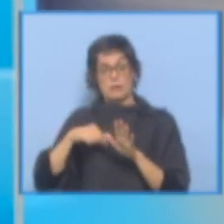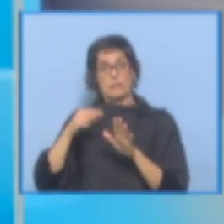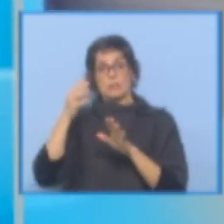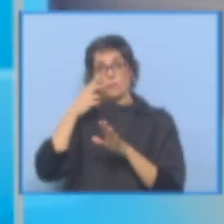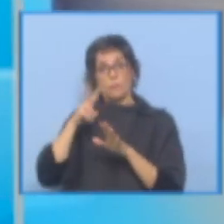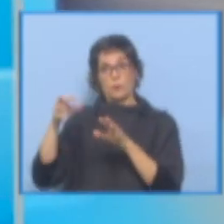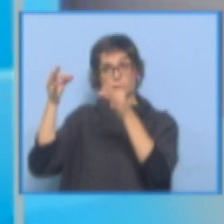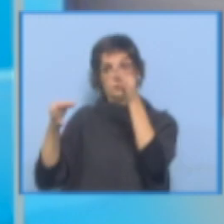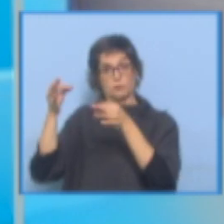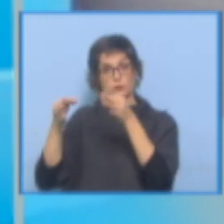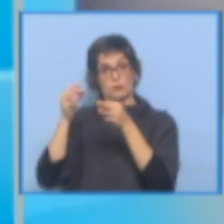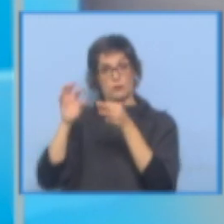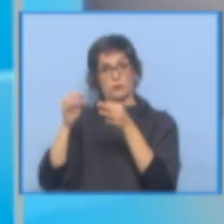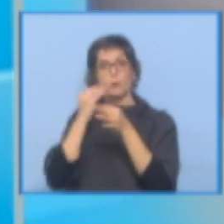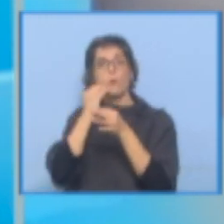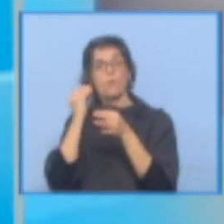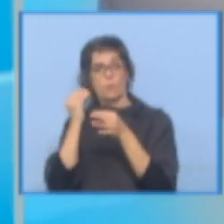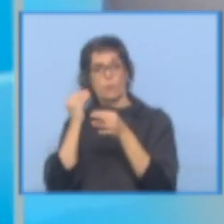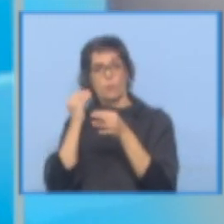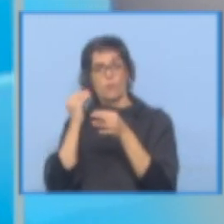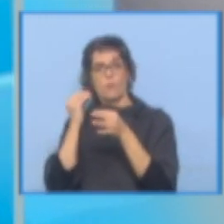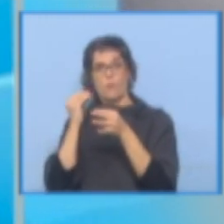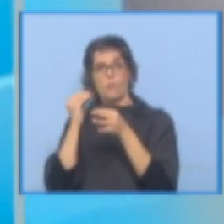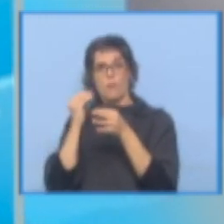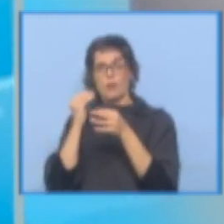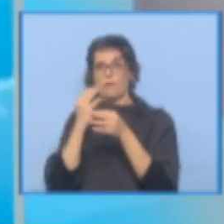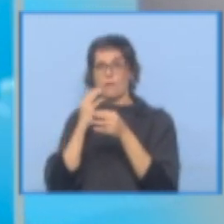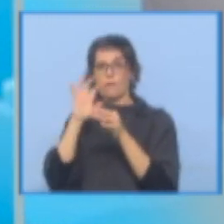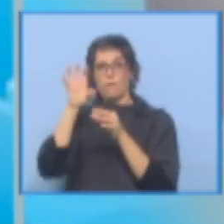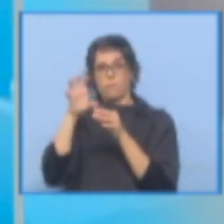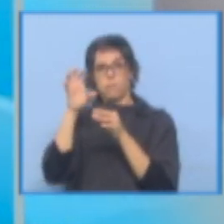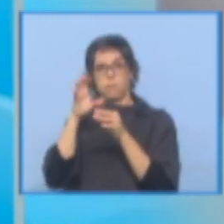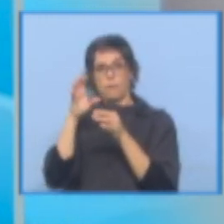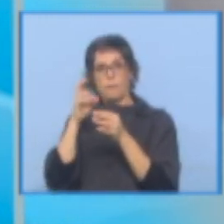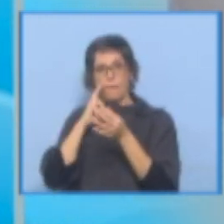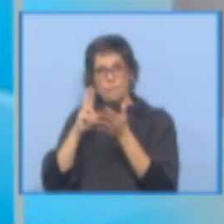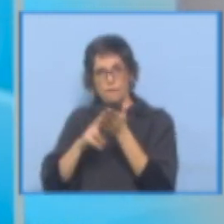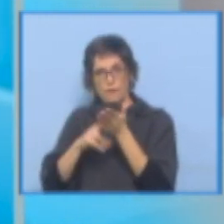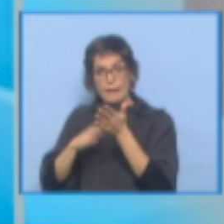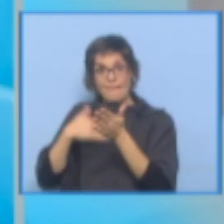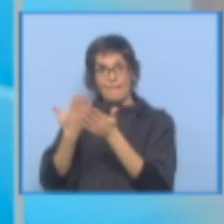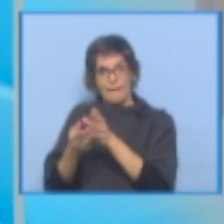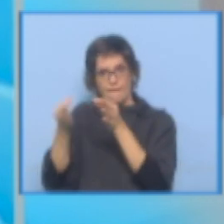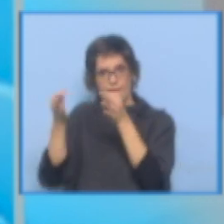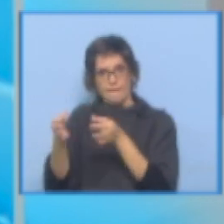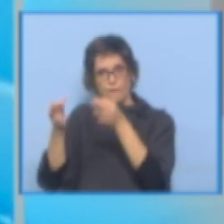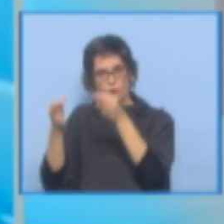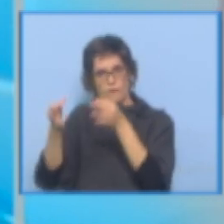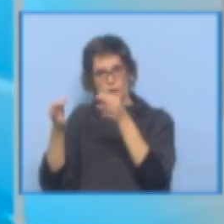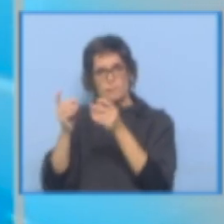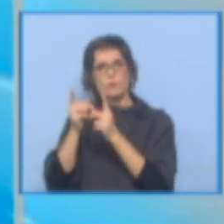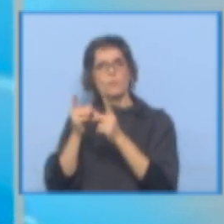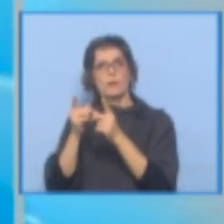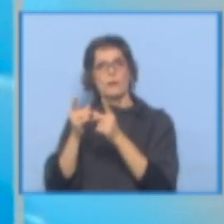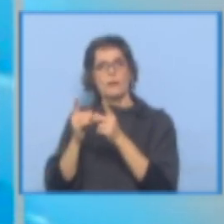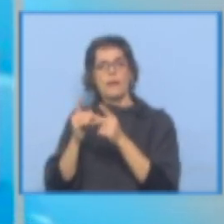justiça com a objetividade que é possível, mas dando à justiça os meios necessários